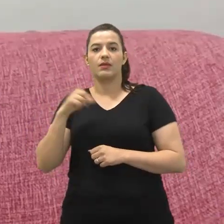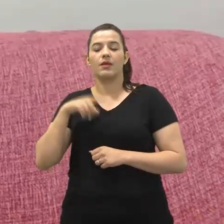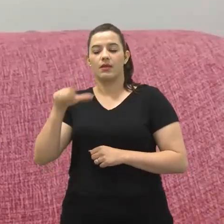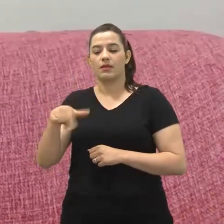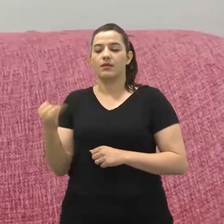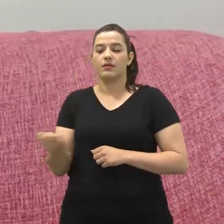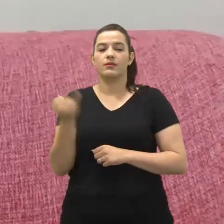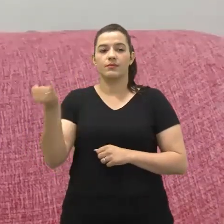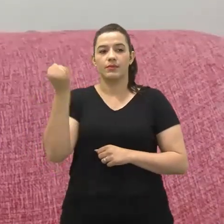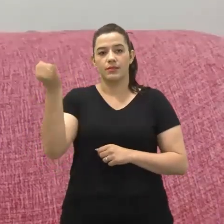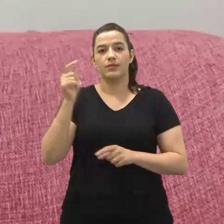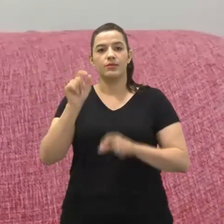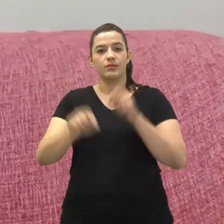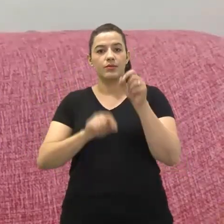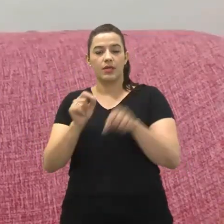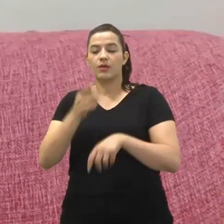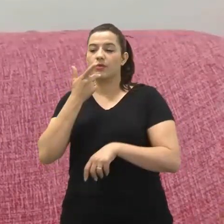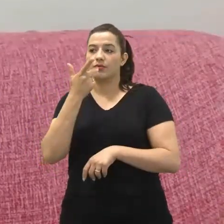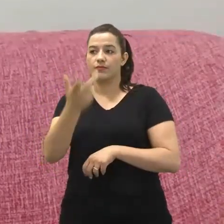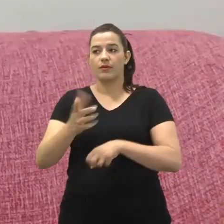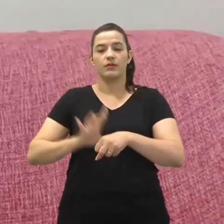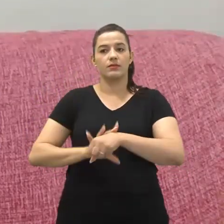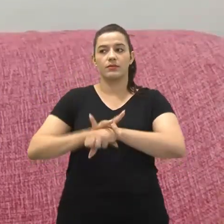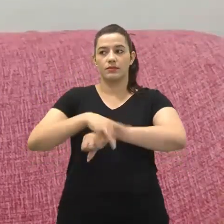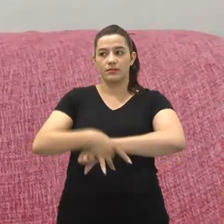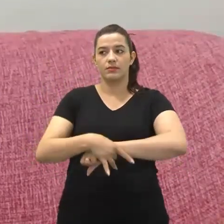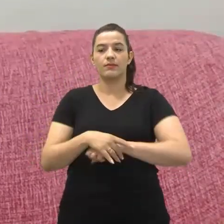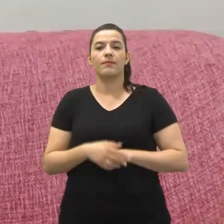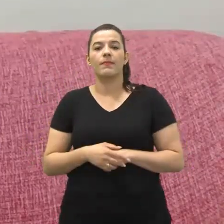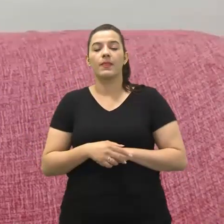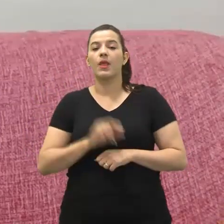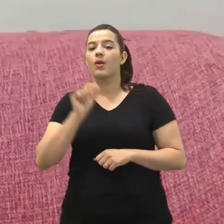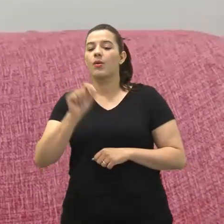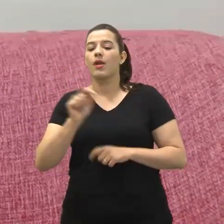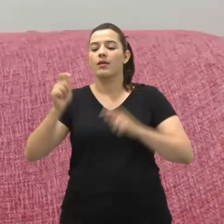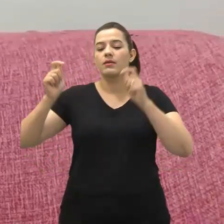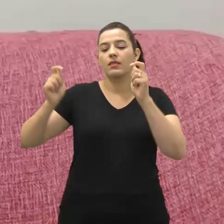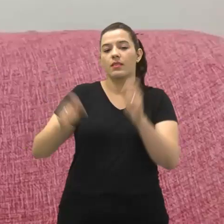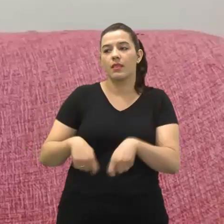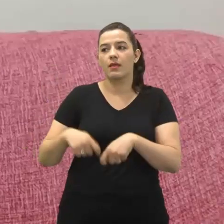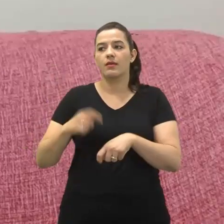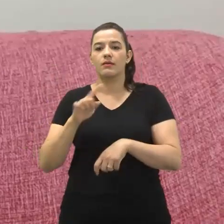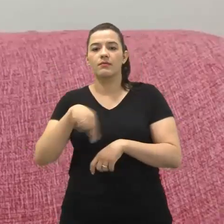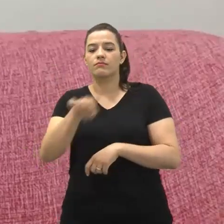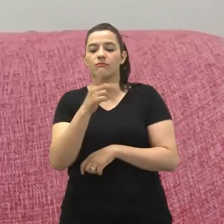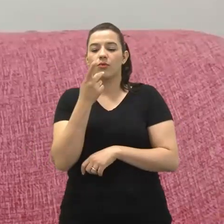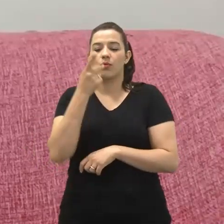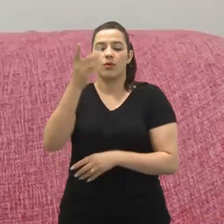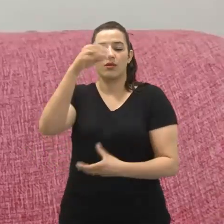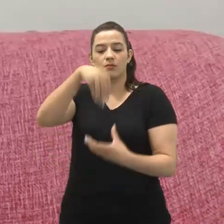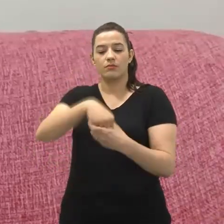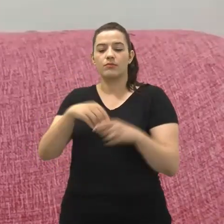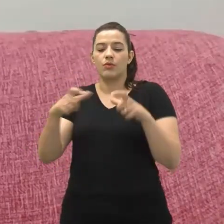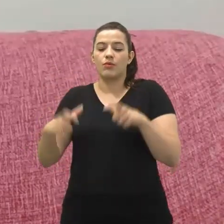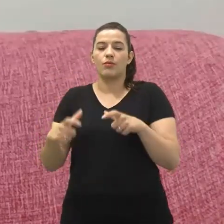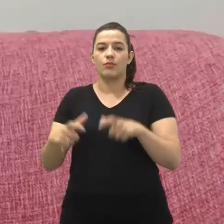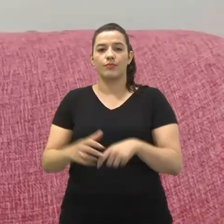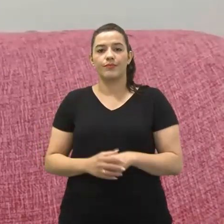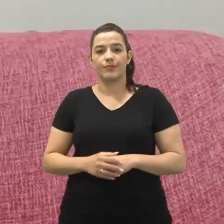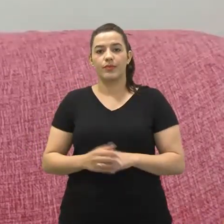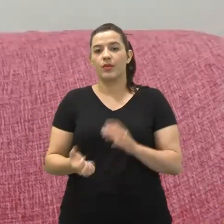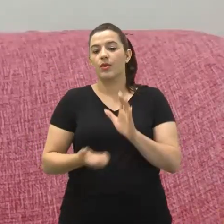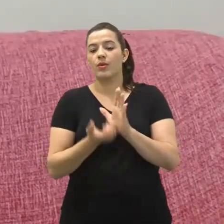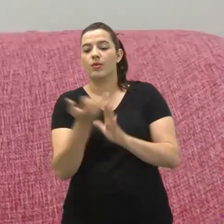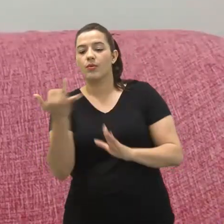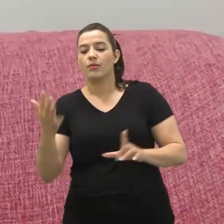Quando você diz respeito à segurança Então o que vai ser permitido colocar naquele ambiente quais